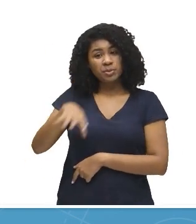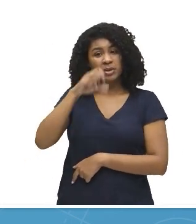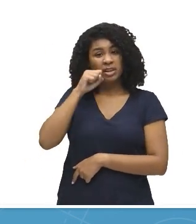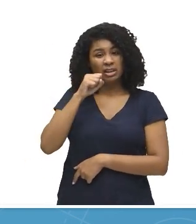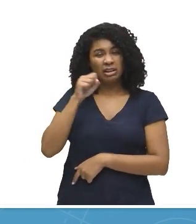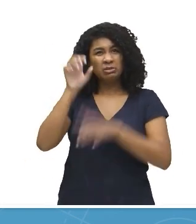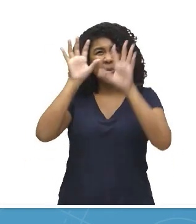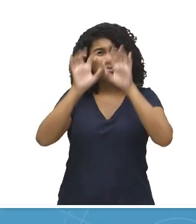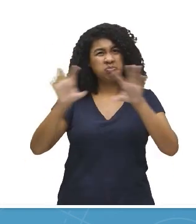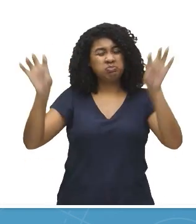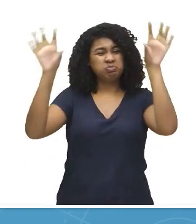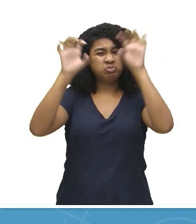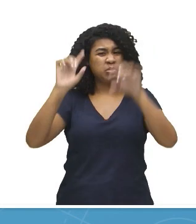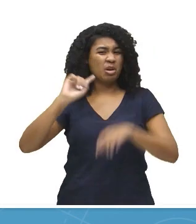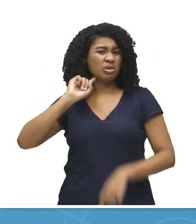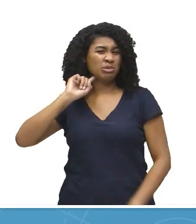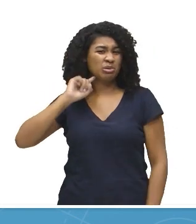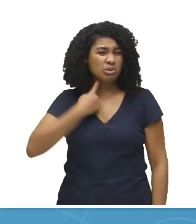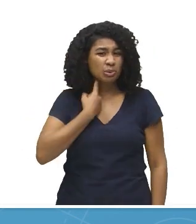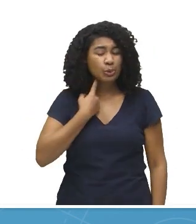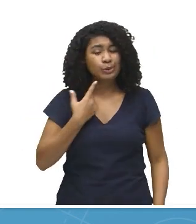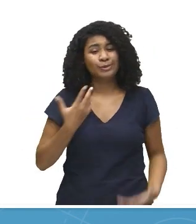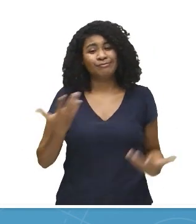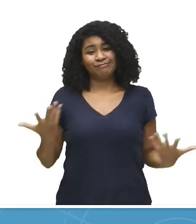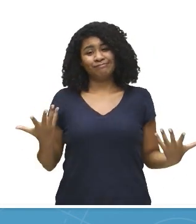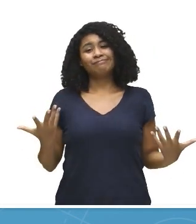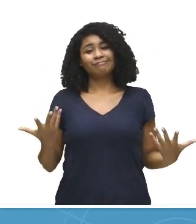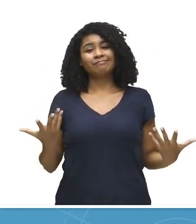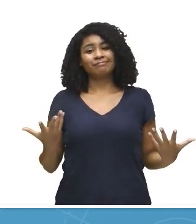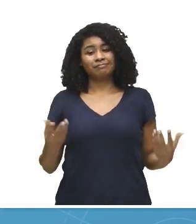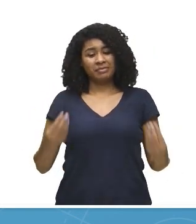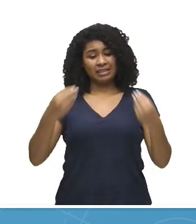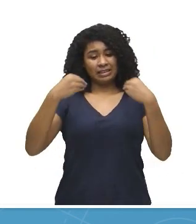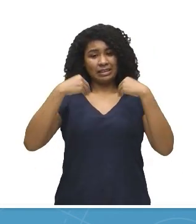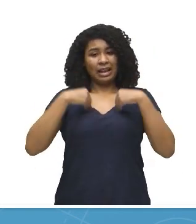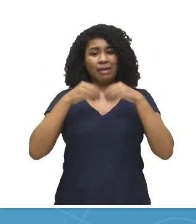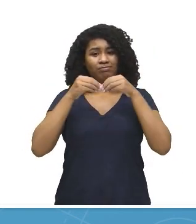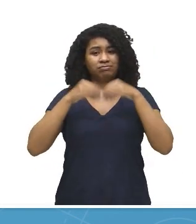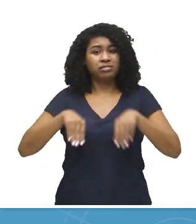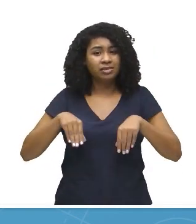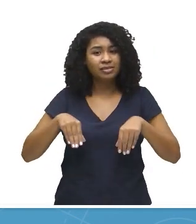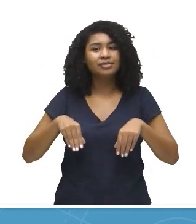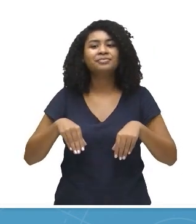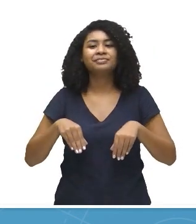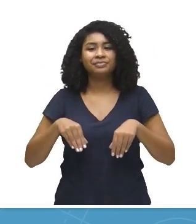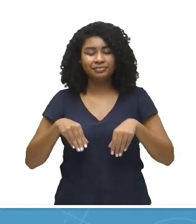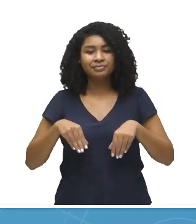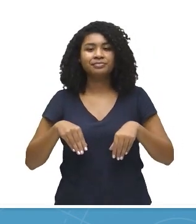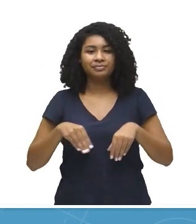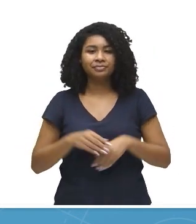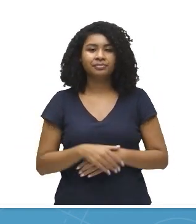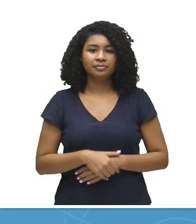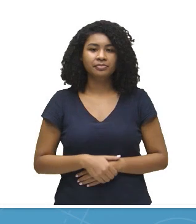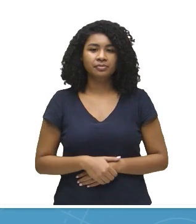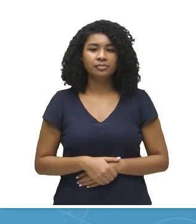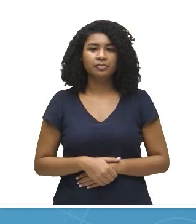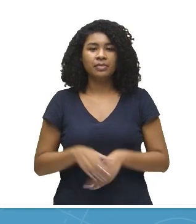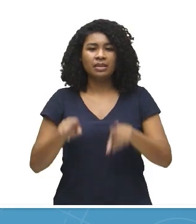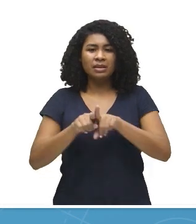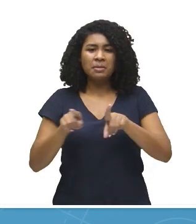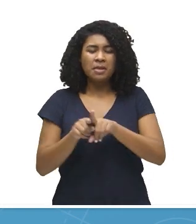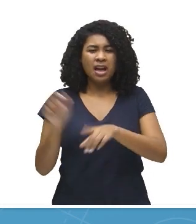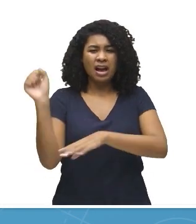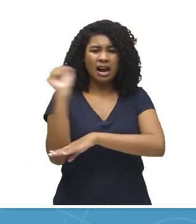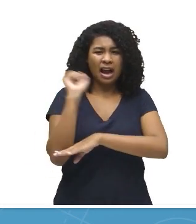inalar esse ar que está mais poluído, não somente com as indústrias, mas com a emissão dos